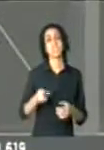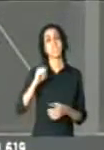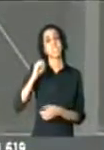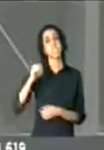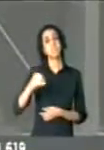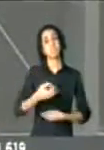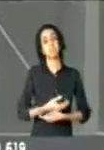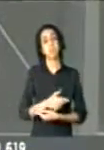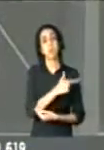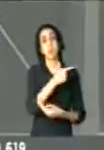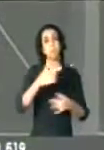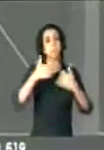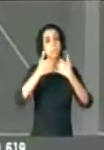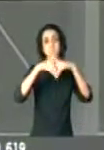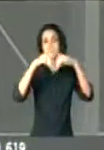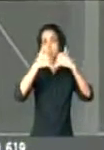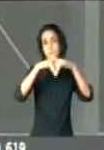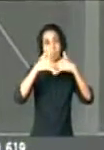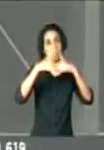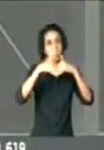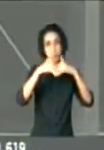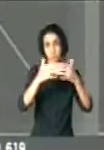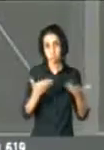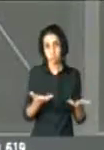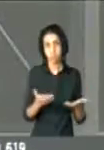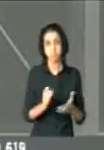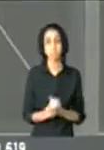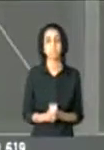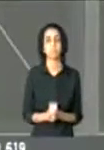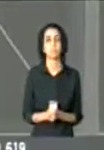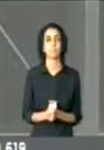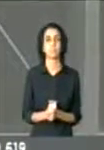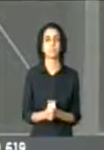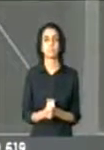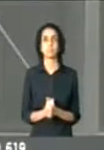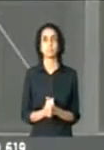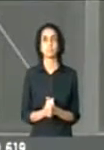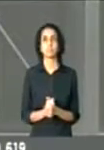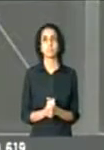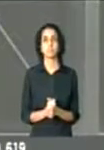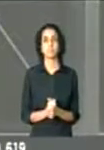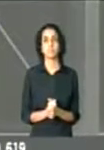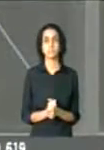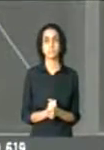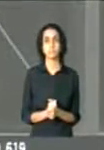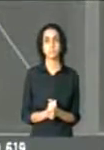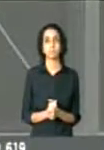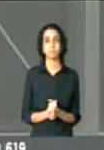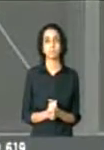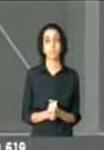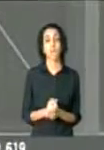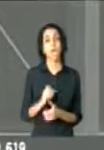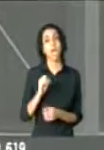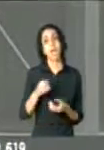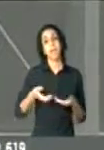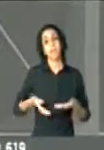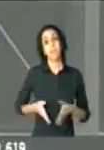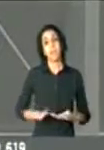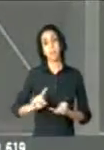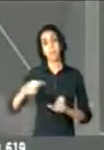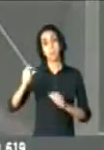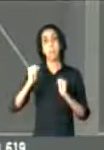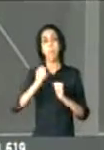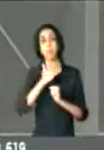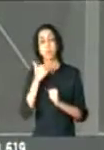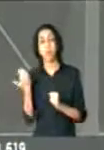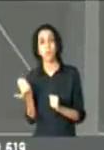ou seja, aquele feto que não tem cérebro, aquele feto que ao nascer poderá vir a morrer, ou